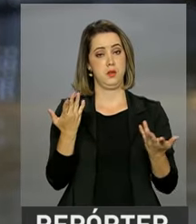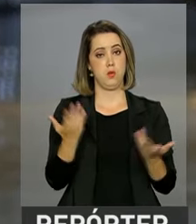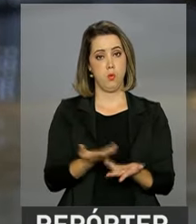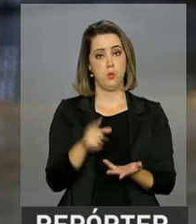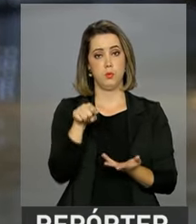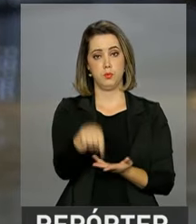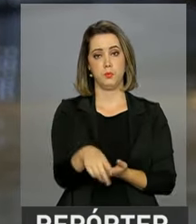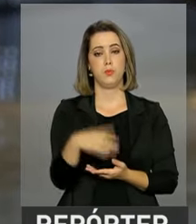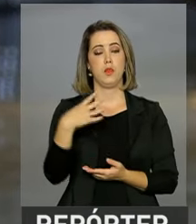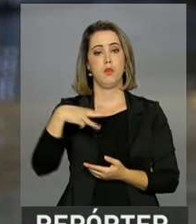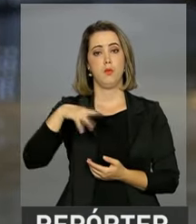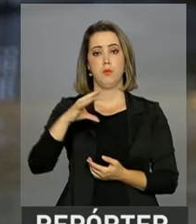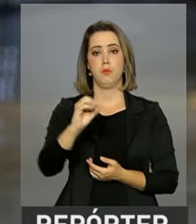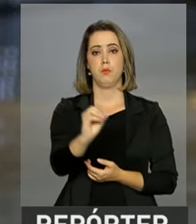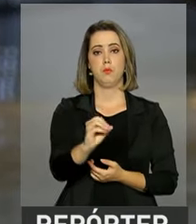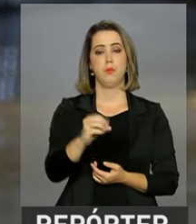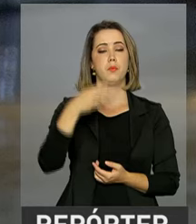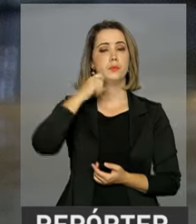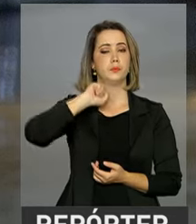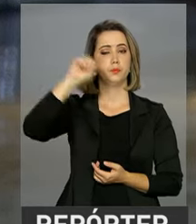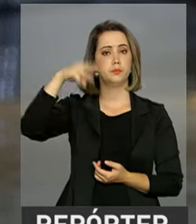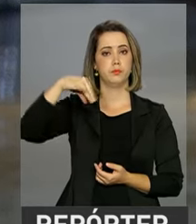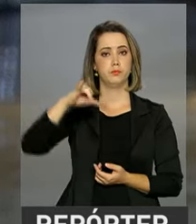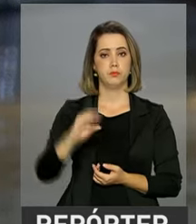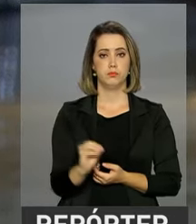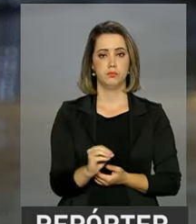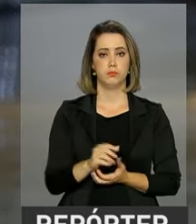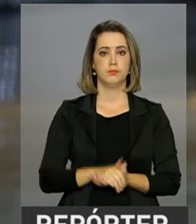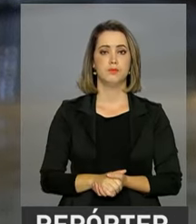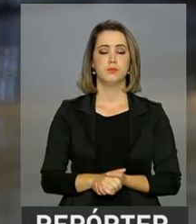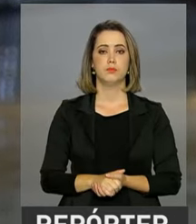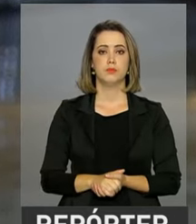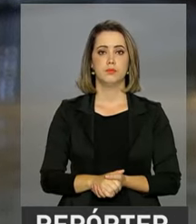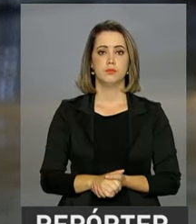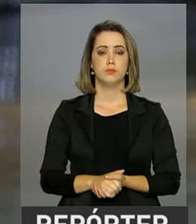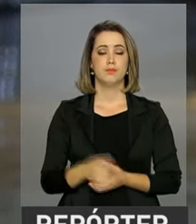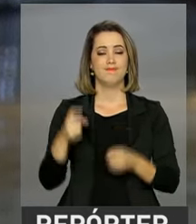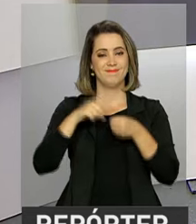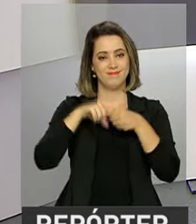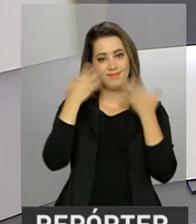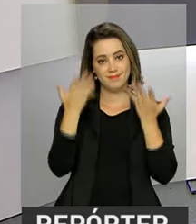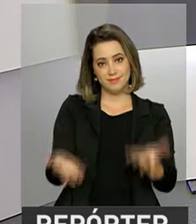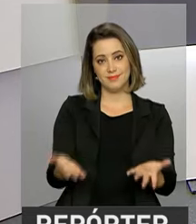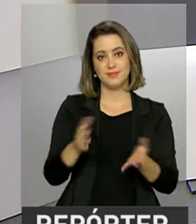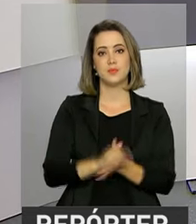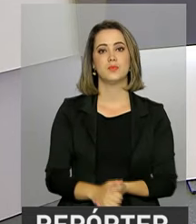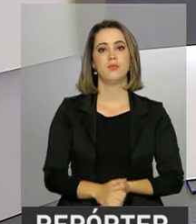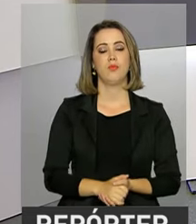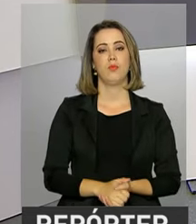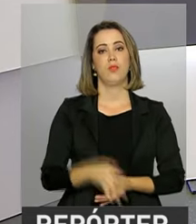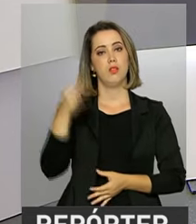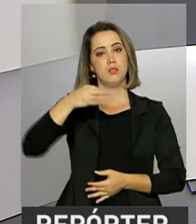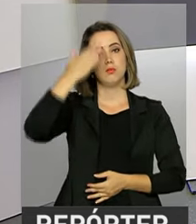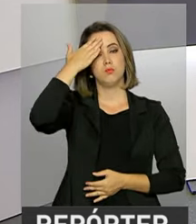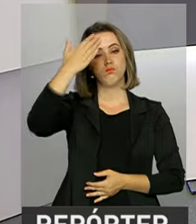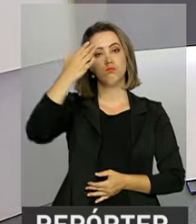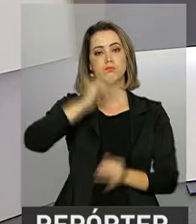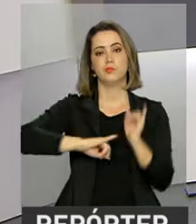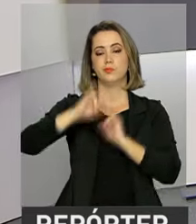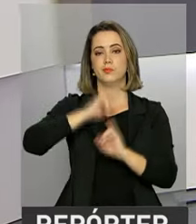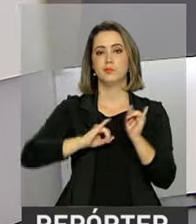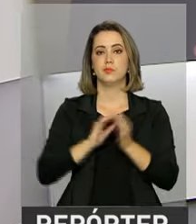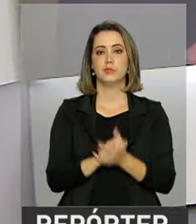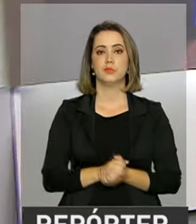fazem aniversário, como eu falei, nos meses de março, abril e maio. Eu volto com você no estúdio, Roberto. Tá certo, Paulo. Obrigado